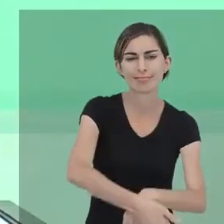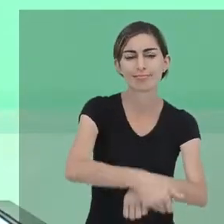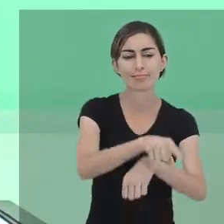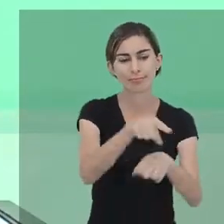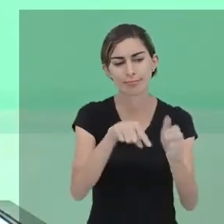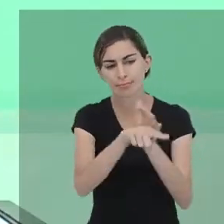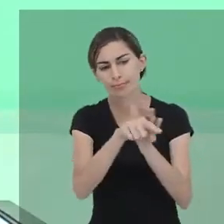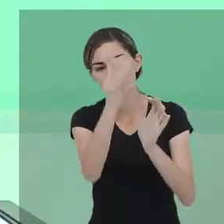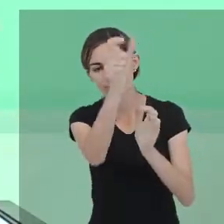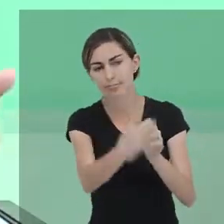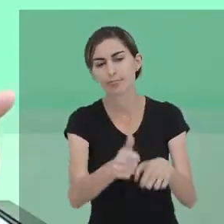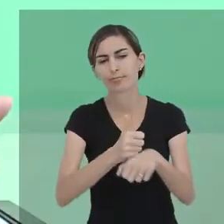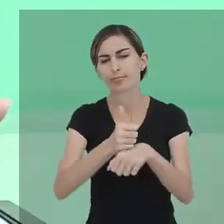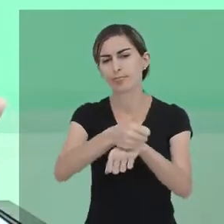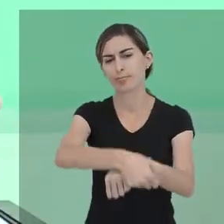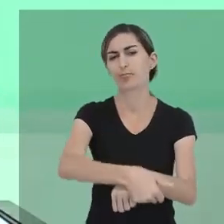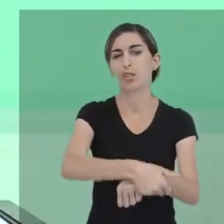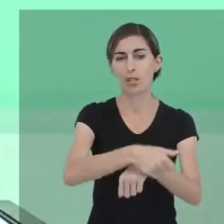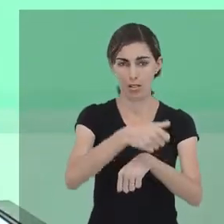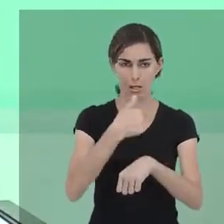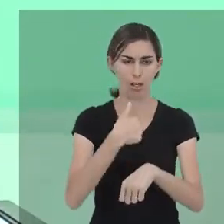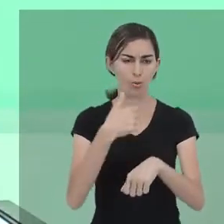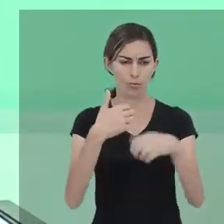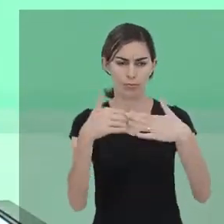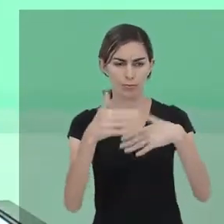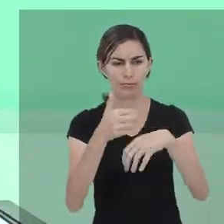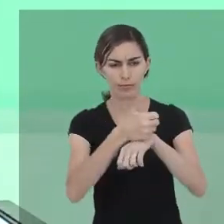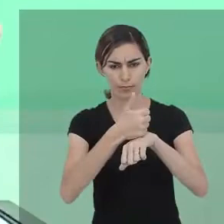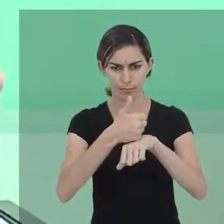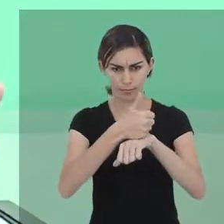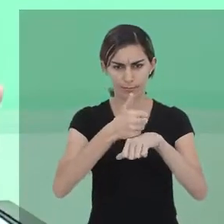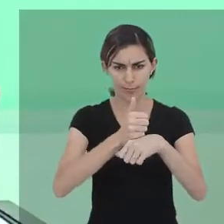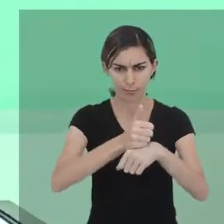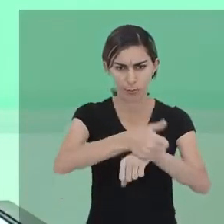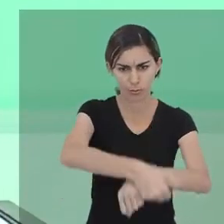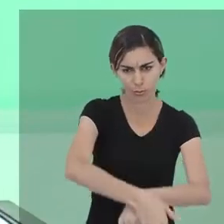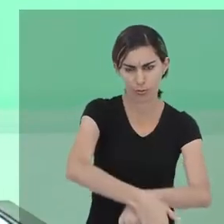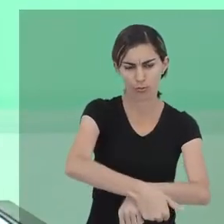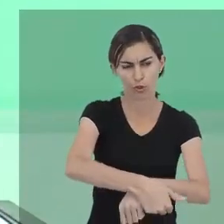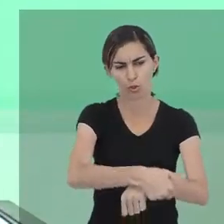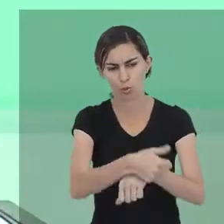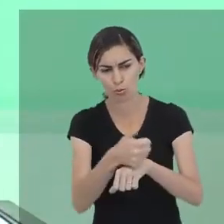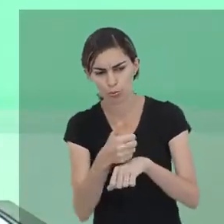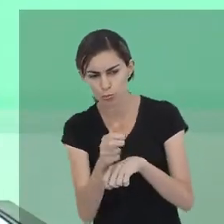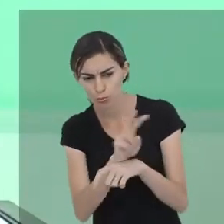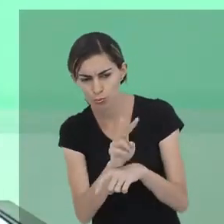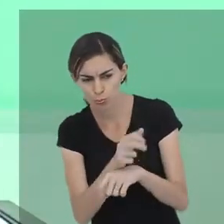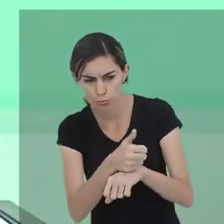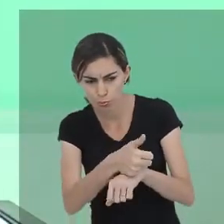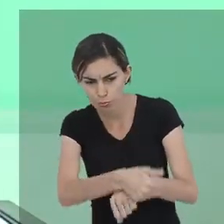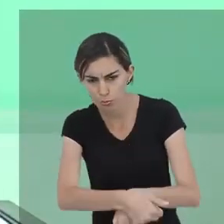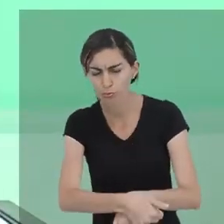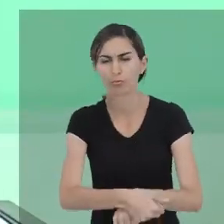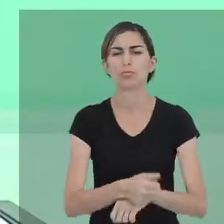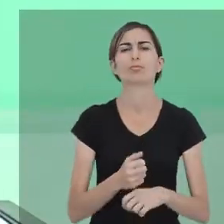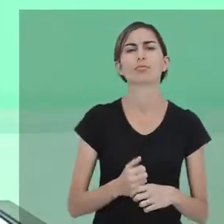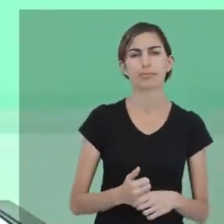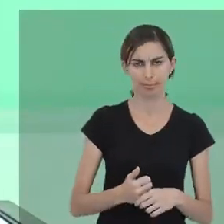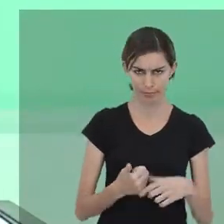A pessoa que supervise é um supervisor, é um supervisor,